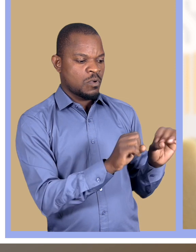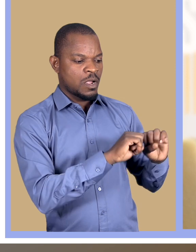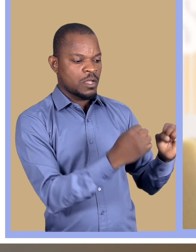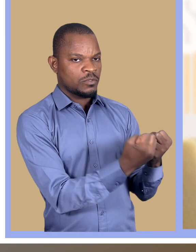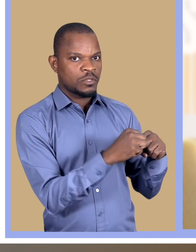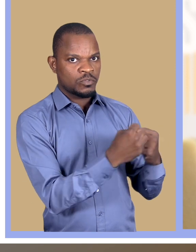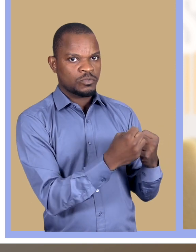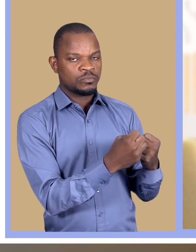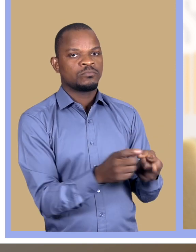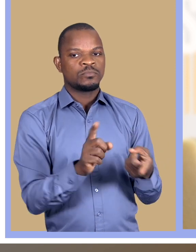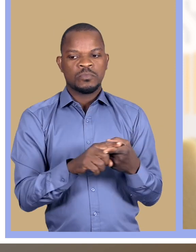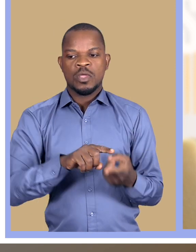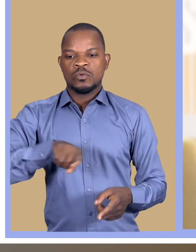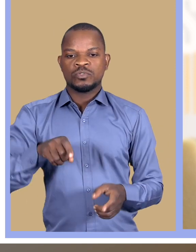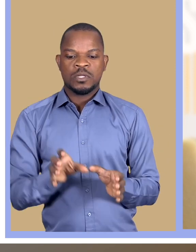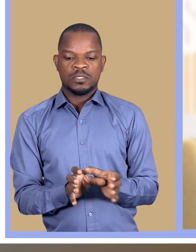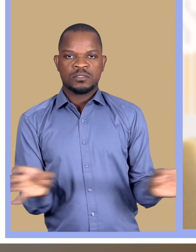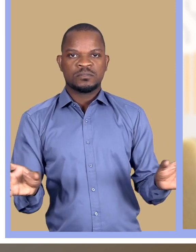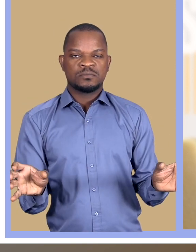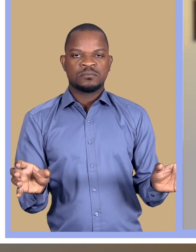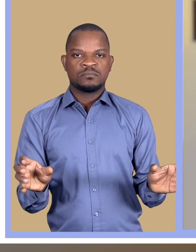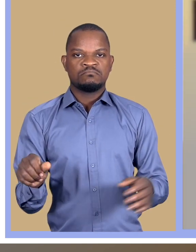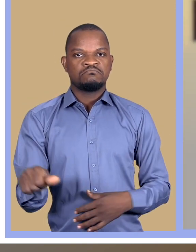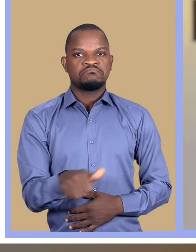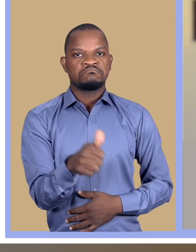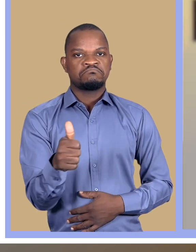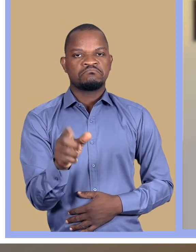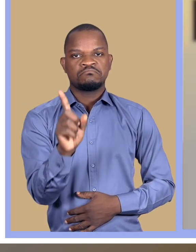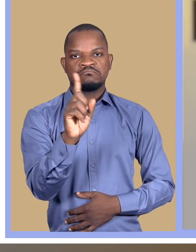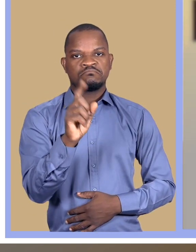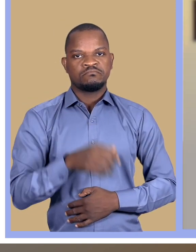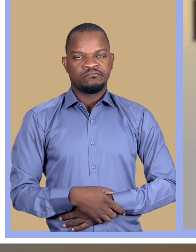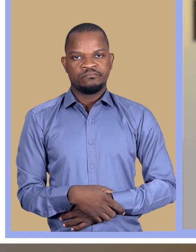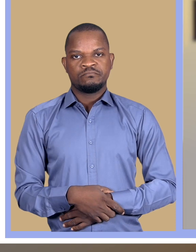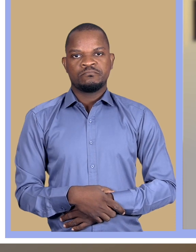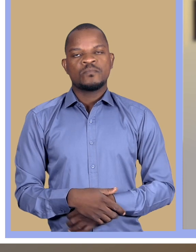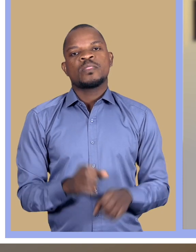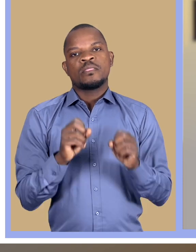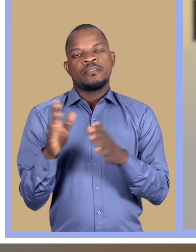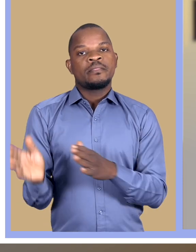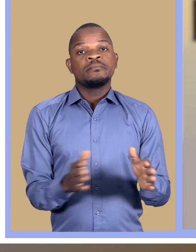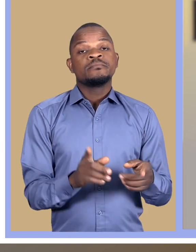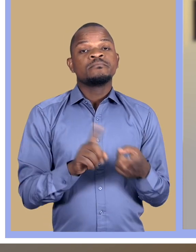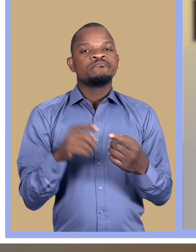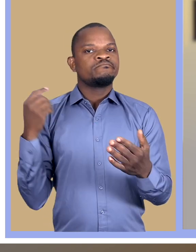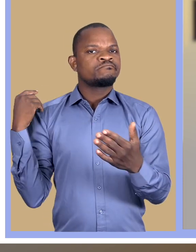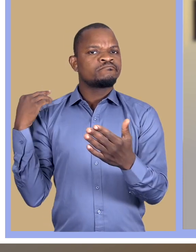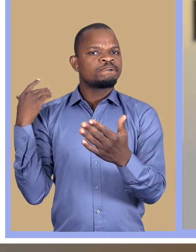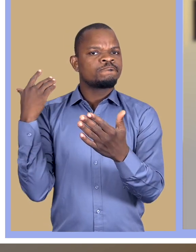estamos aqui, não tem como resolver o problema. Regina, há algum tempo criaste um